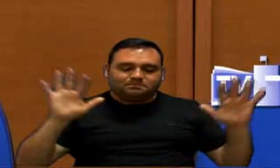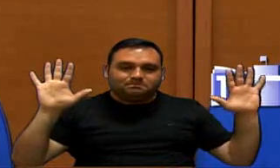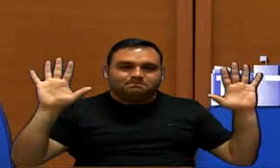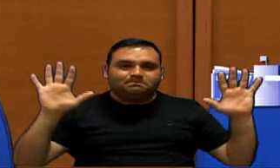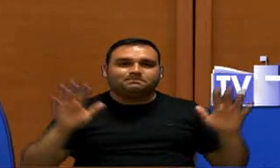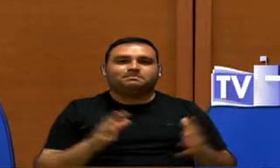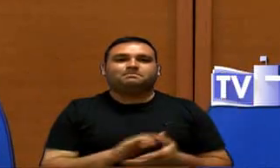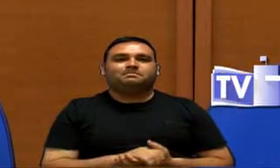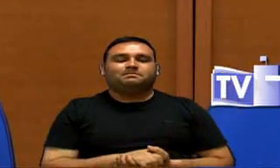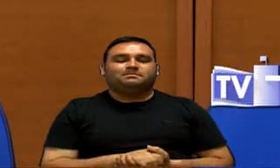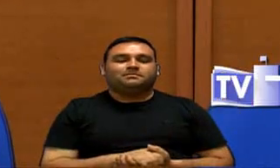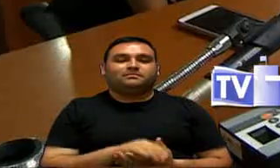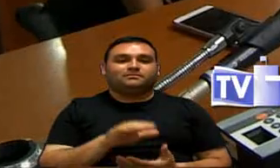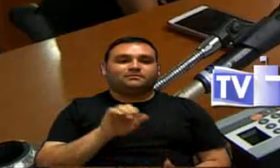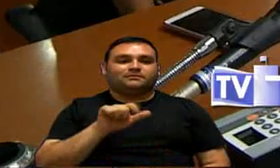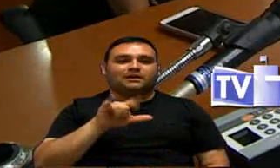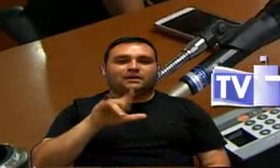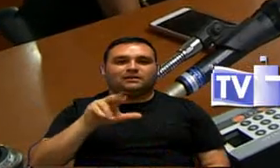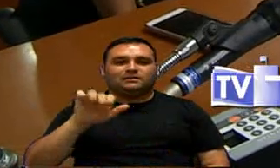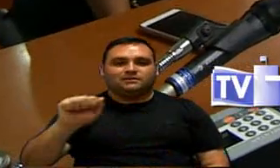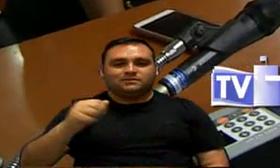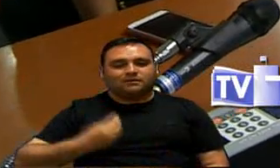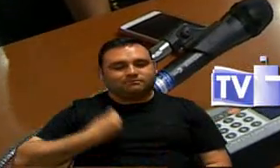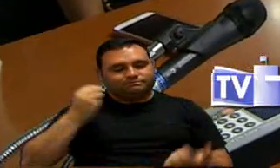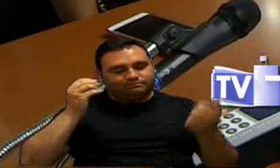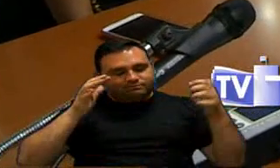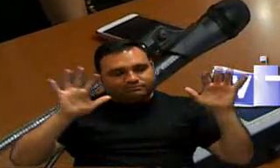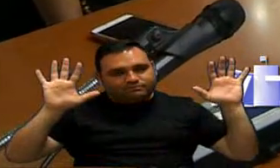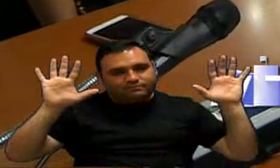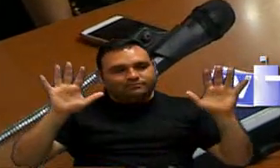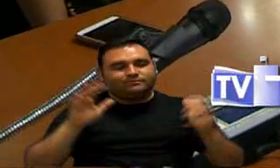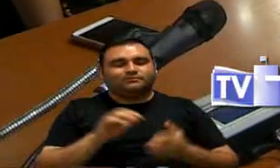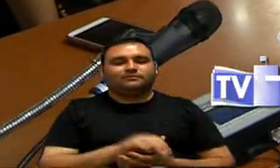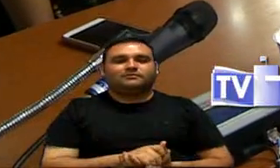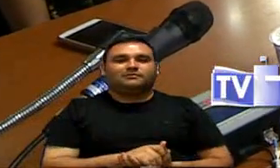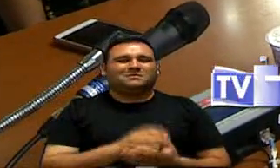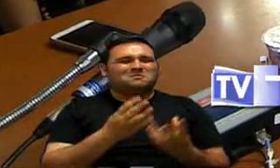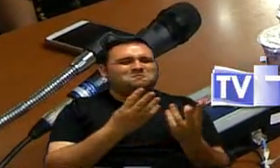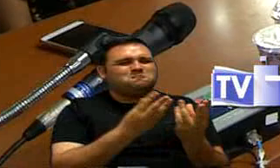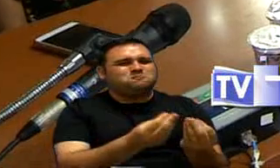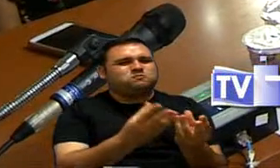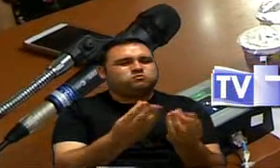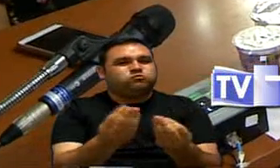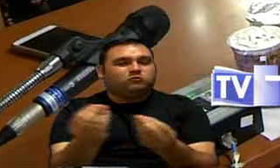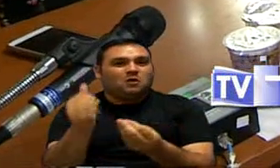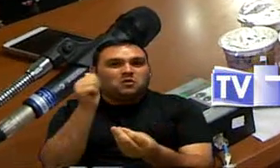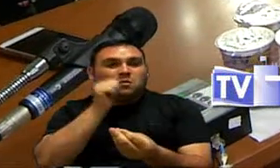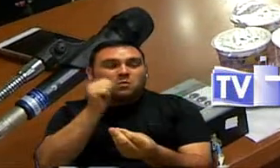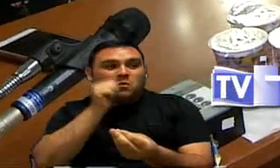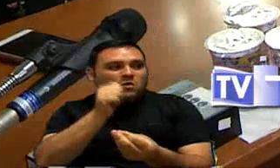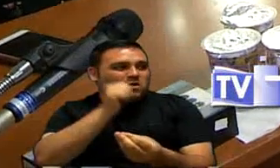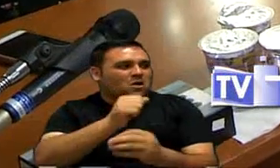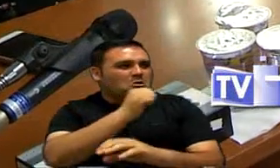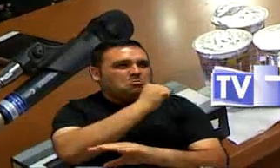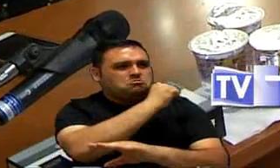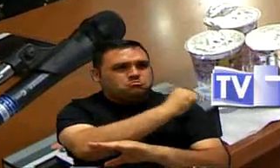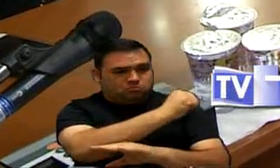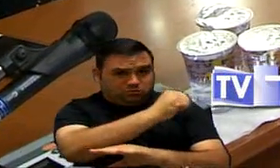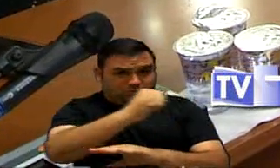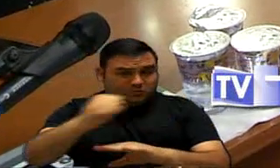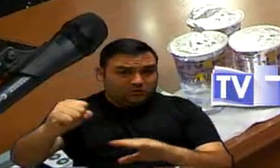Presente. Alícia. Presente. E muitas delas,